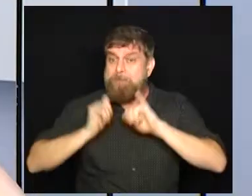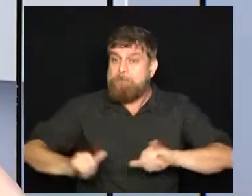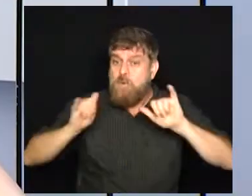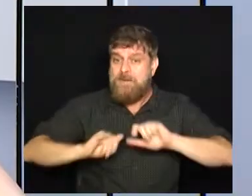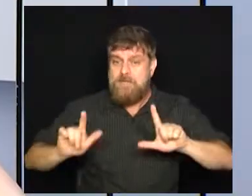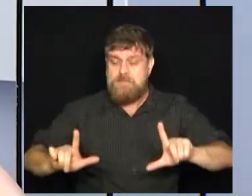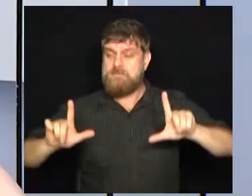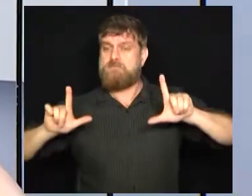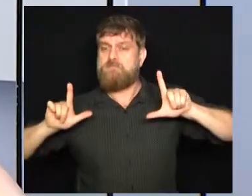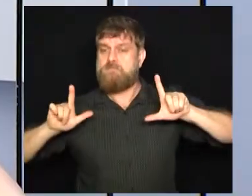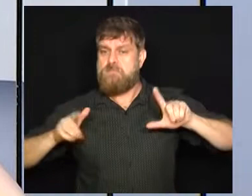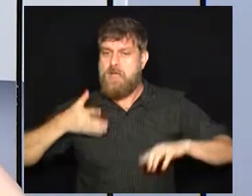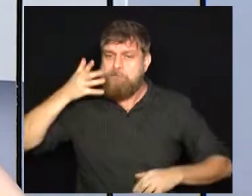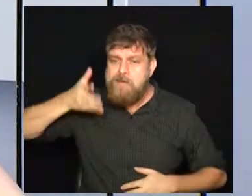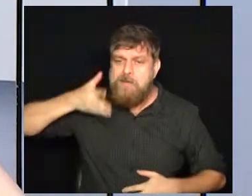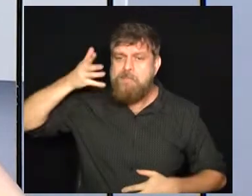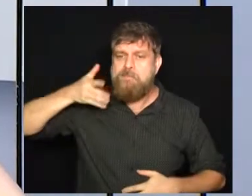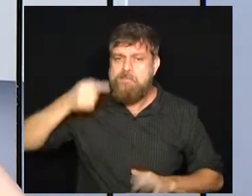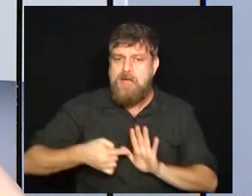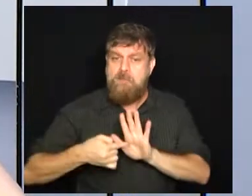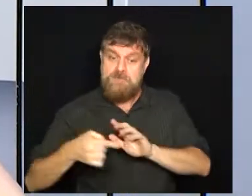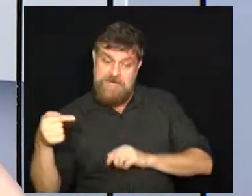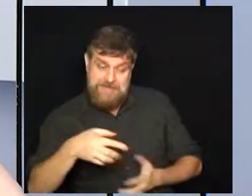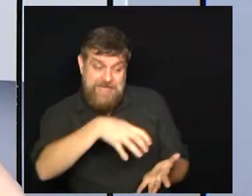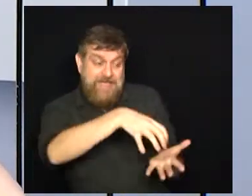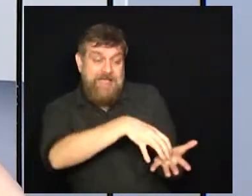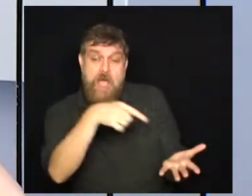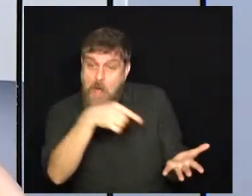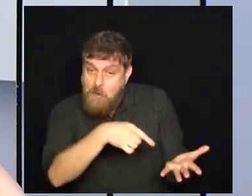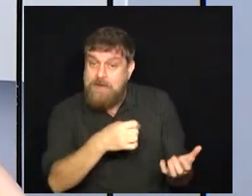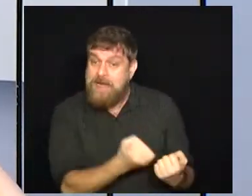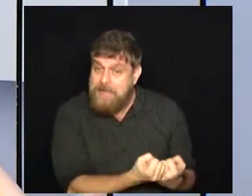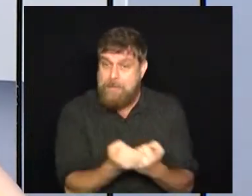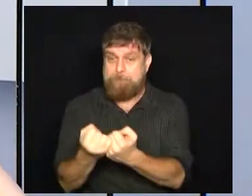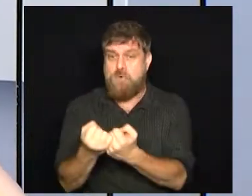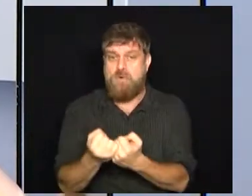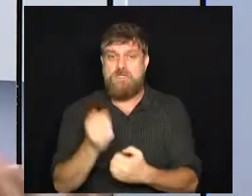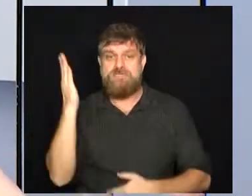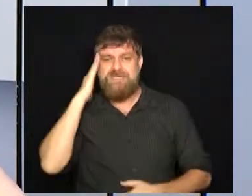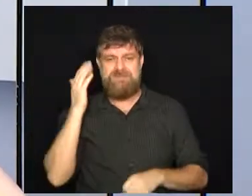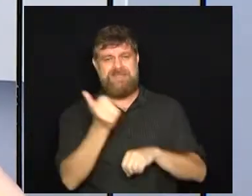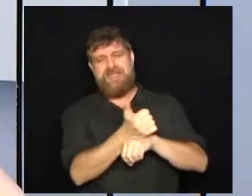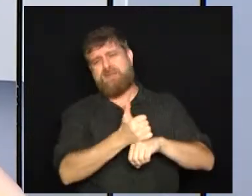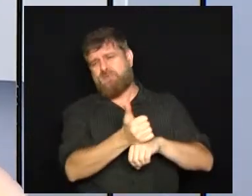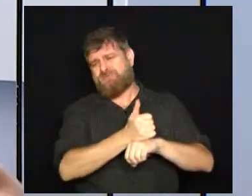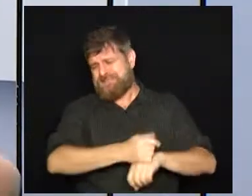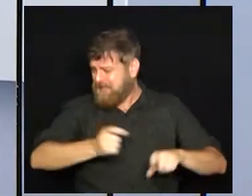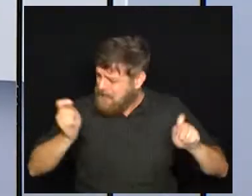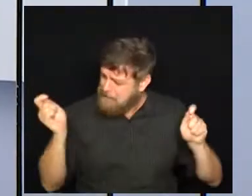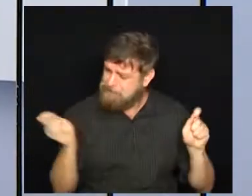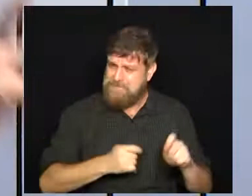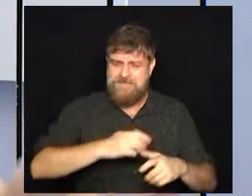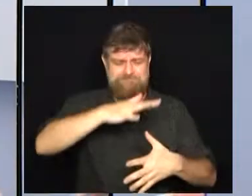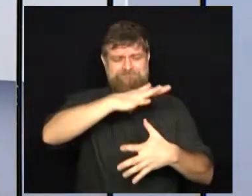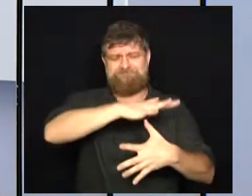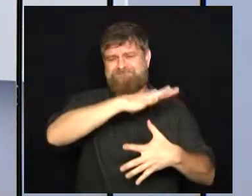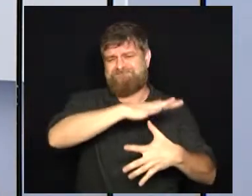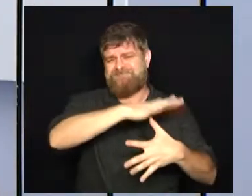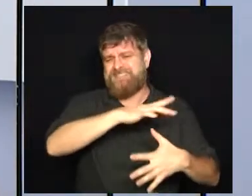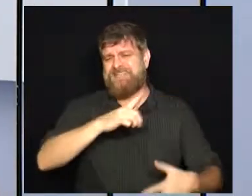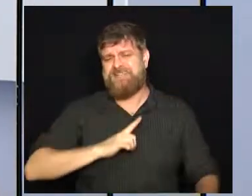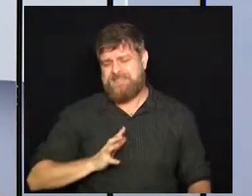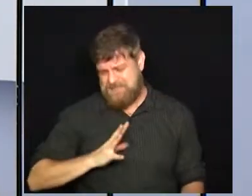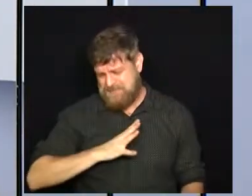em divulgação da rede de apoio. A gente sabe que tem profissionais super competentes. Nós temos Campinas, nós temos profissionais